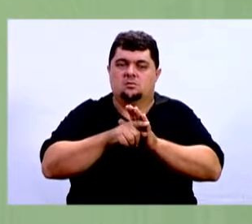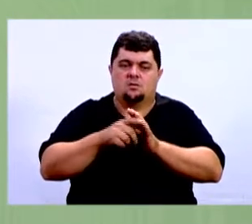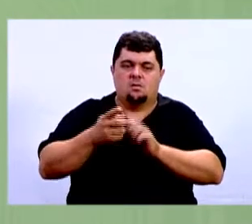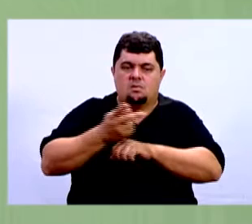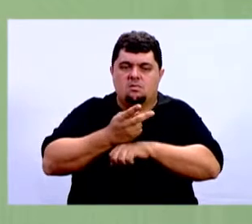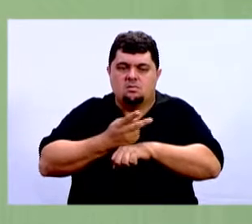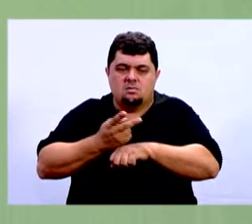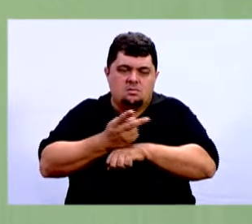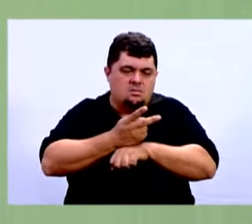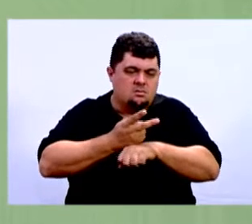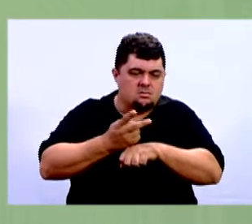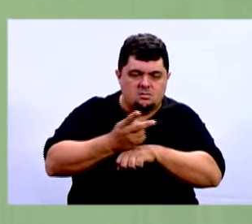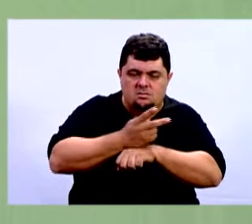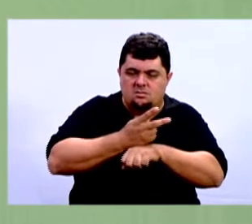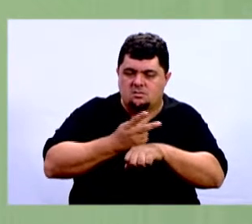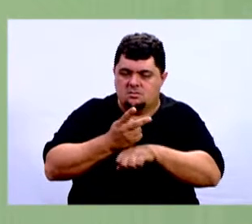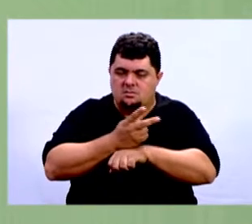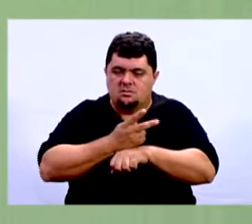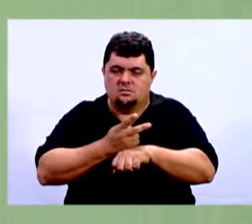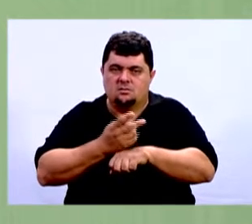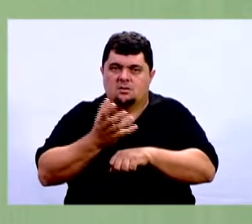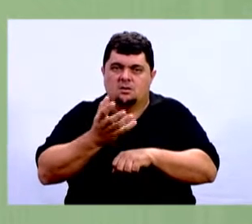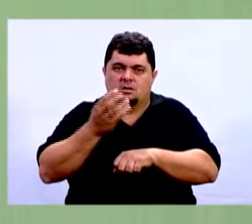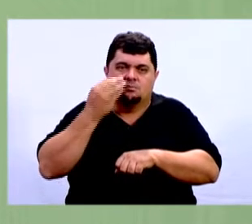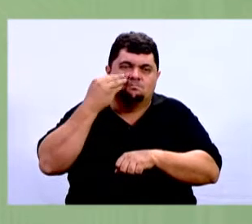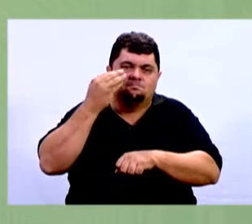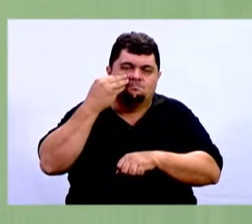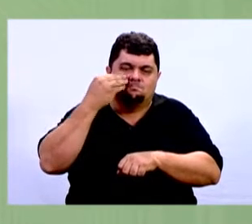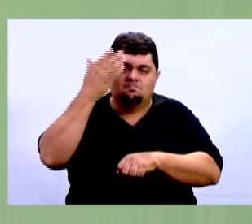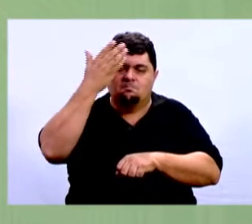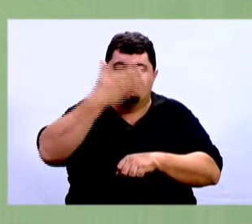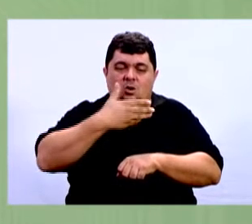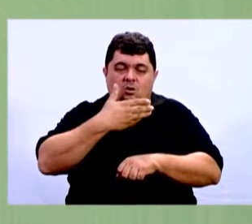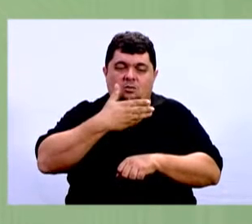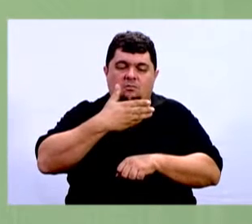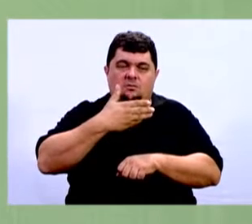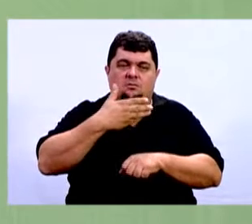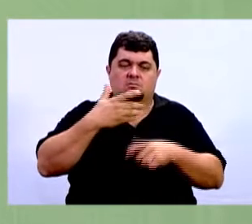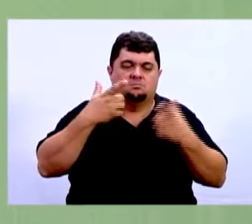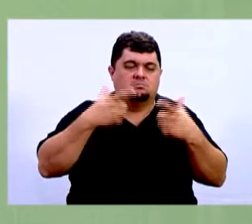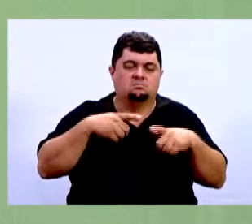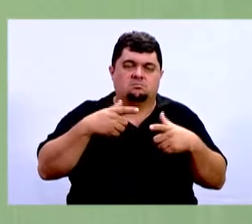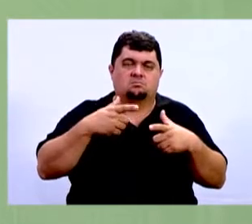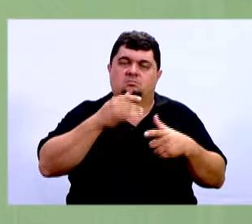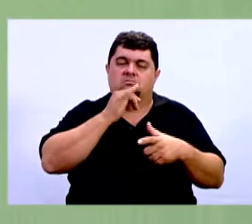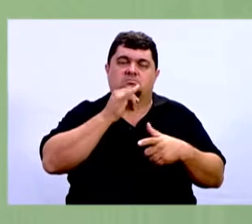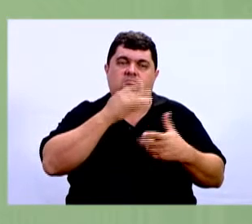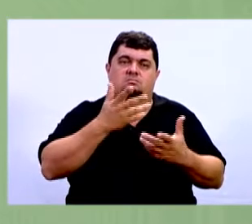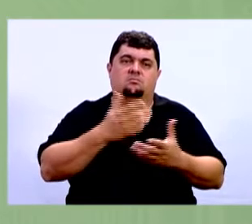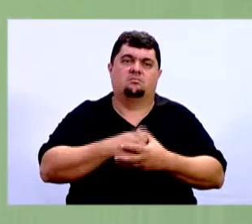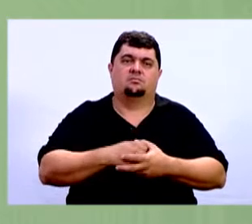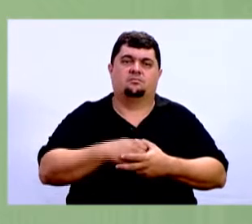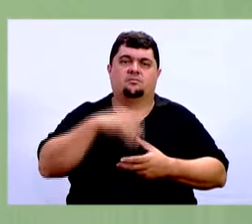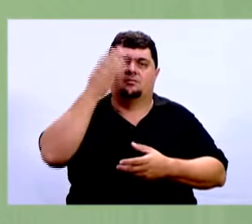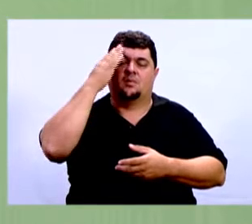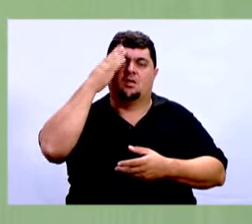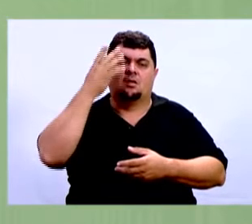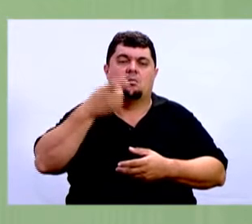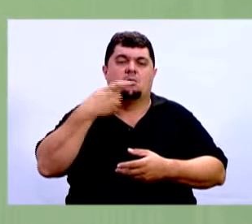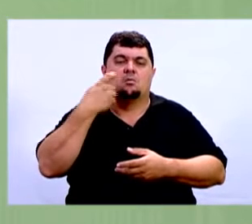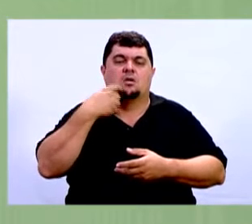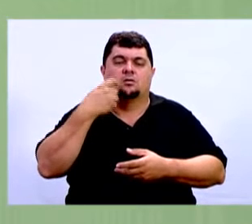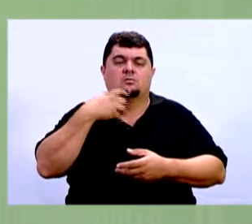pesquisa onde você quer constatar algo num organismo ou num fenômeno, tá bom? Por exemplo, saber como os peixes